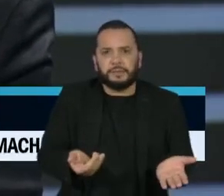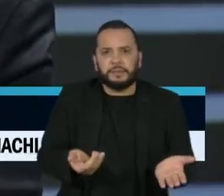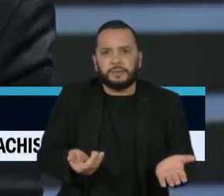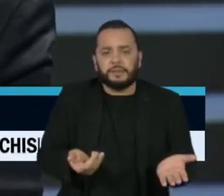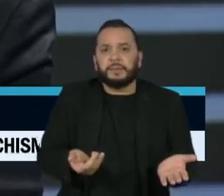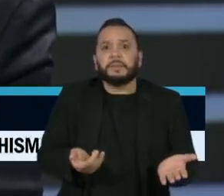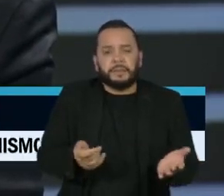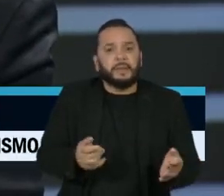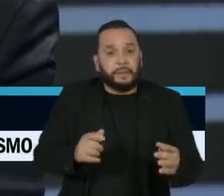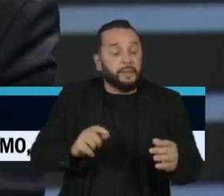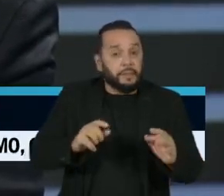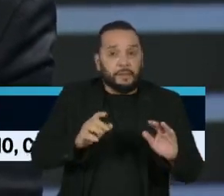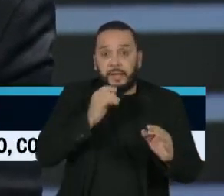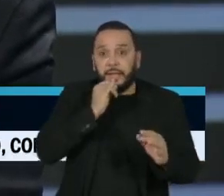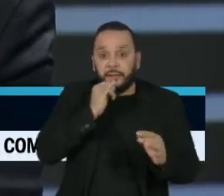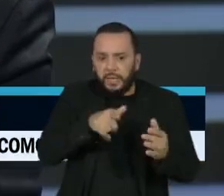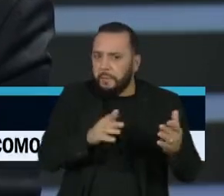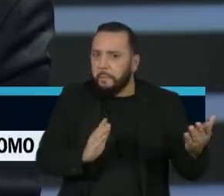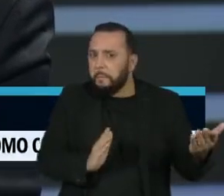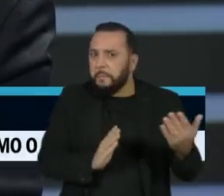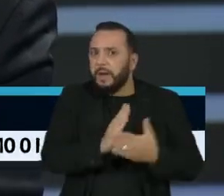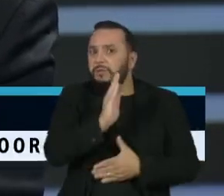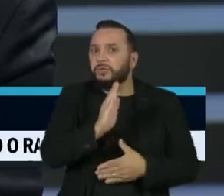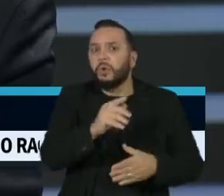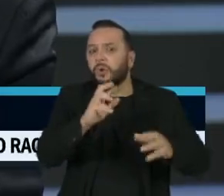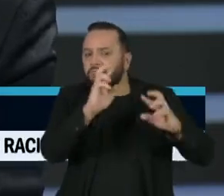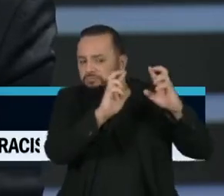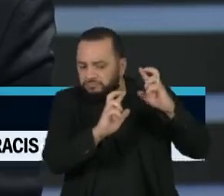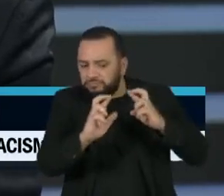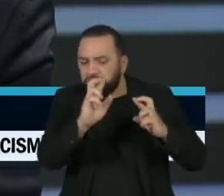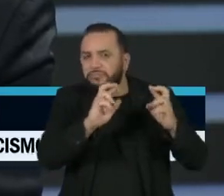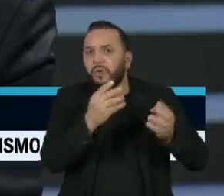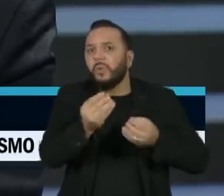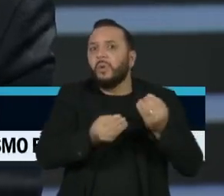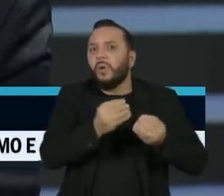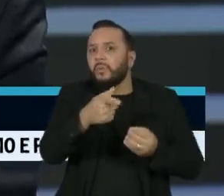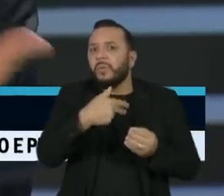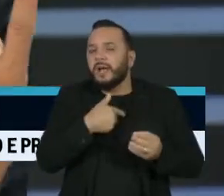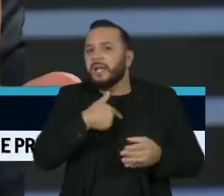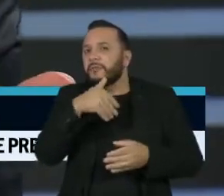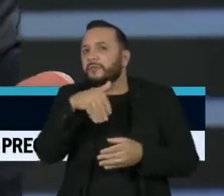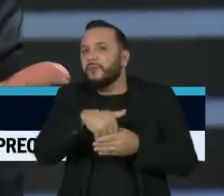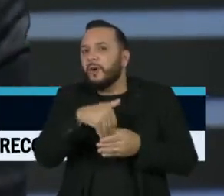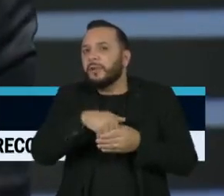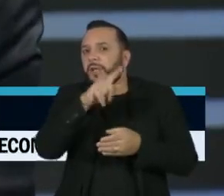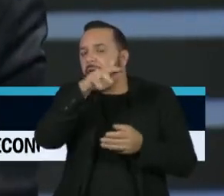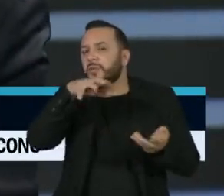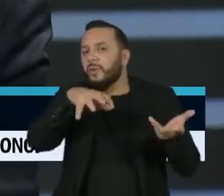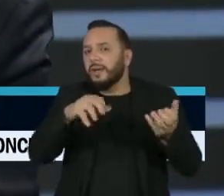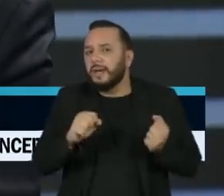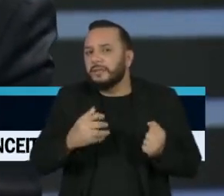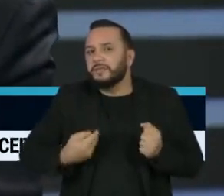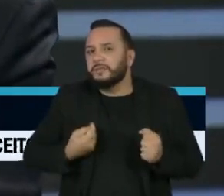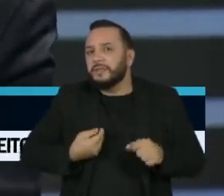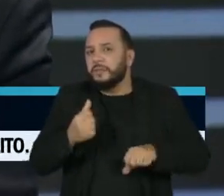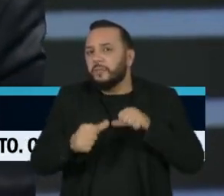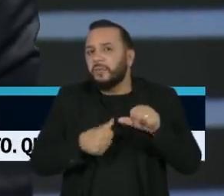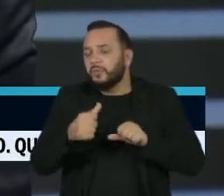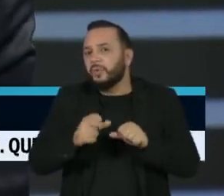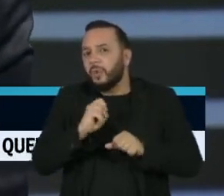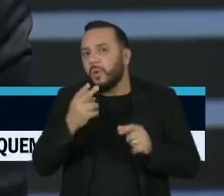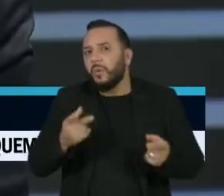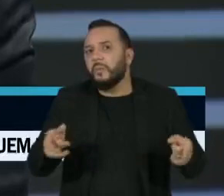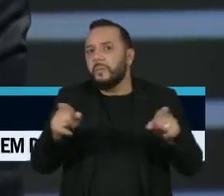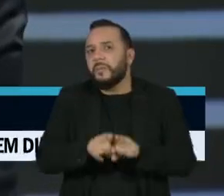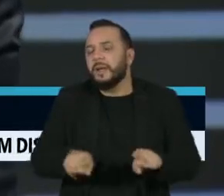que ele for eleito, como é que vai se portar? Como é que ele vota? A vida dele mudou ou ele continua igual? Que bandeiras